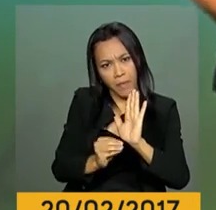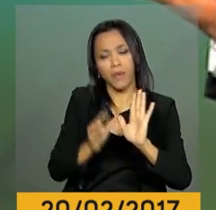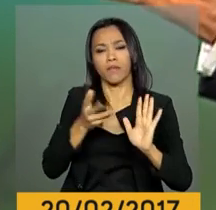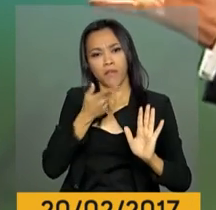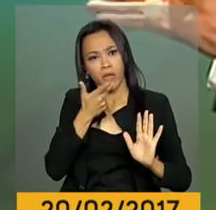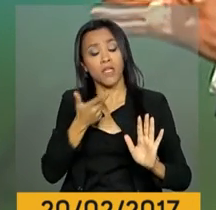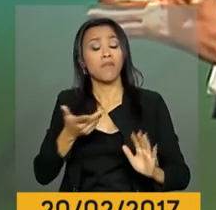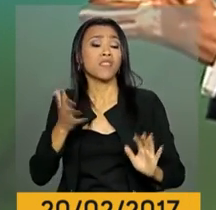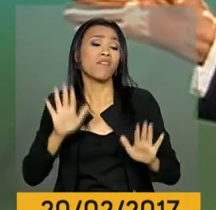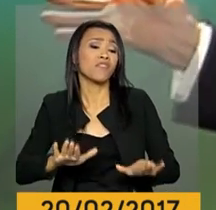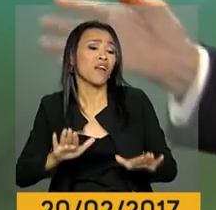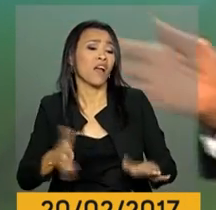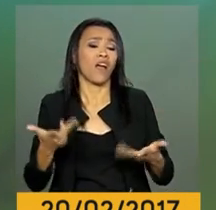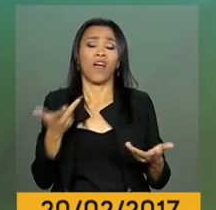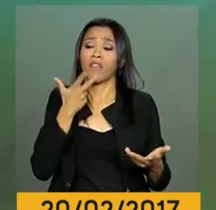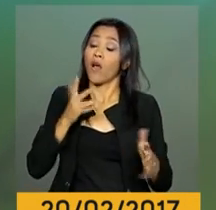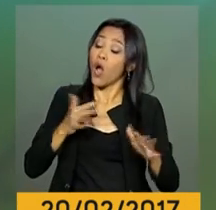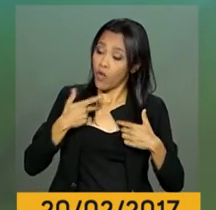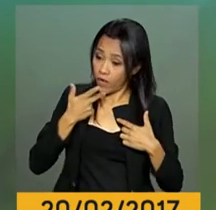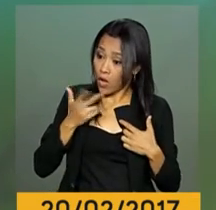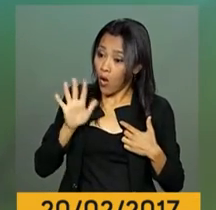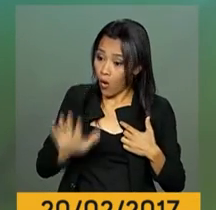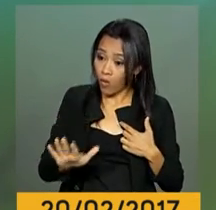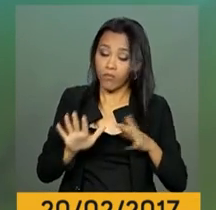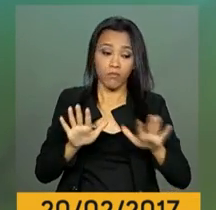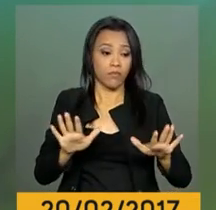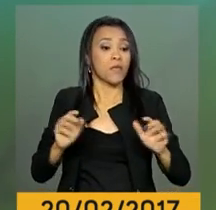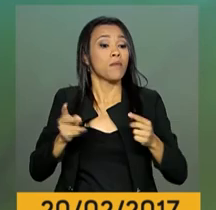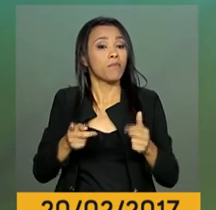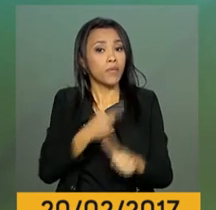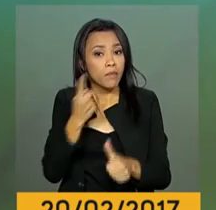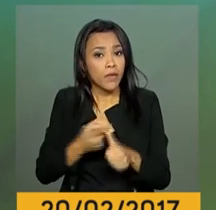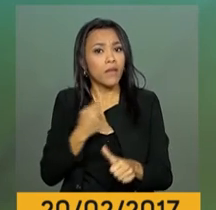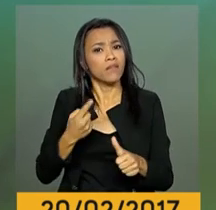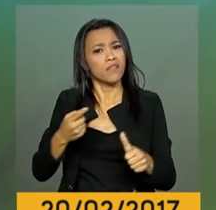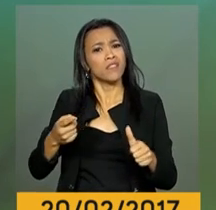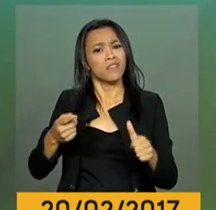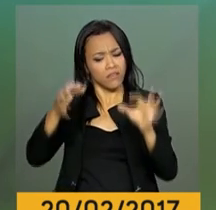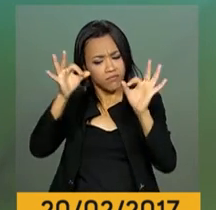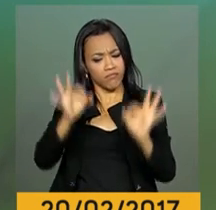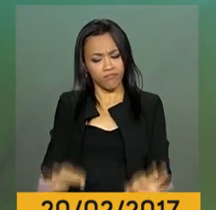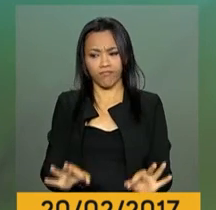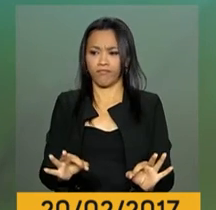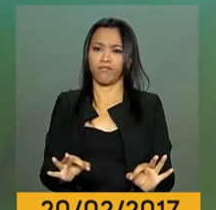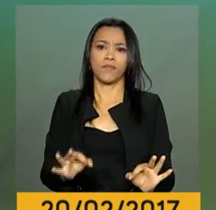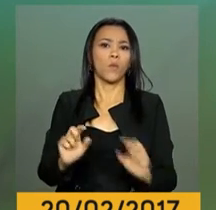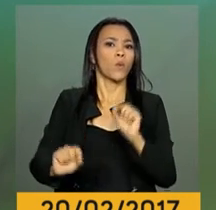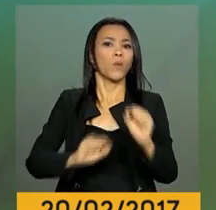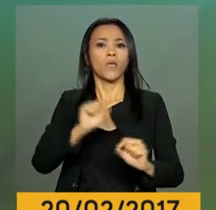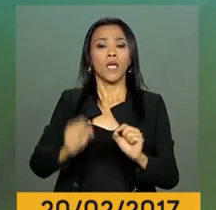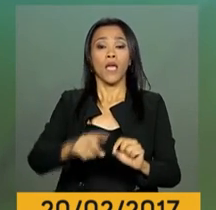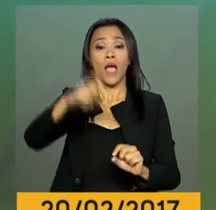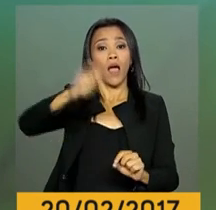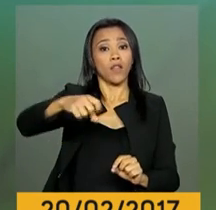devagar, etc. Eu disse, olha, minha gente, nós precisamos partir de uma premissa correta. A premissa é que, há 9 meses atrás, nós estávamos